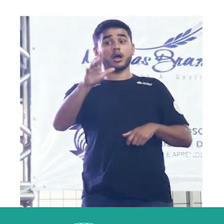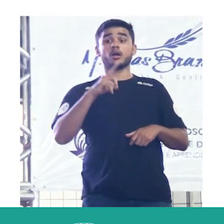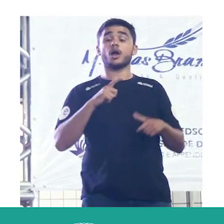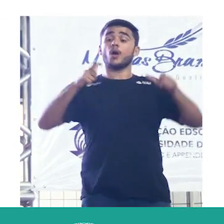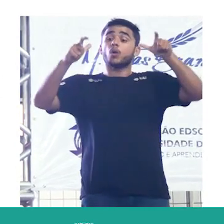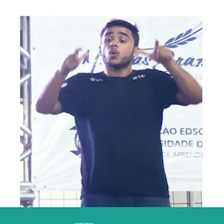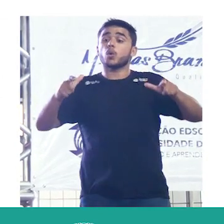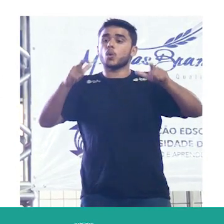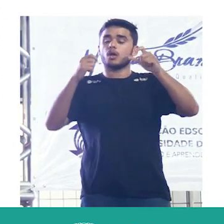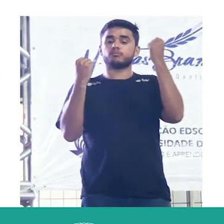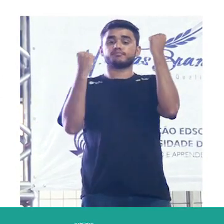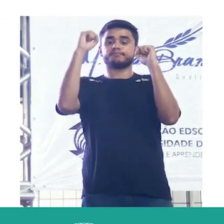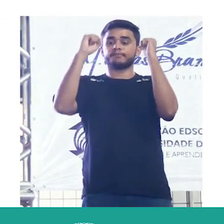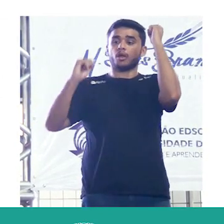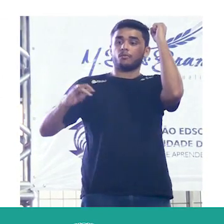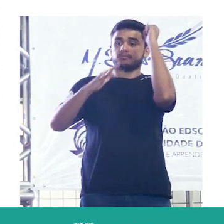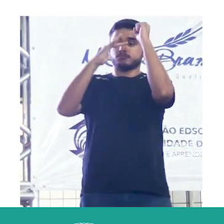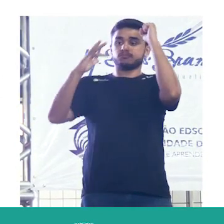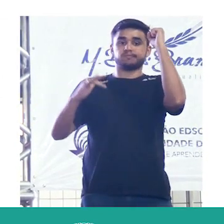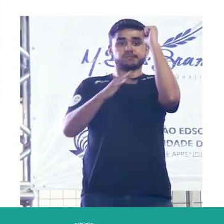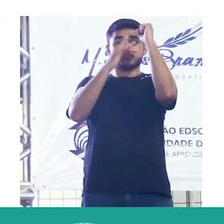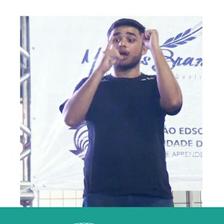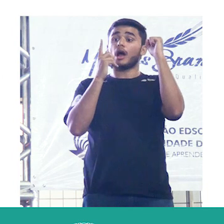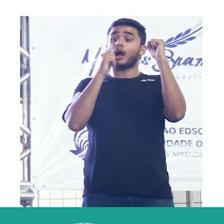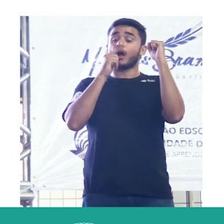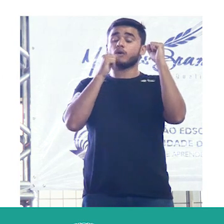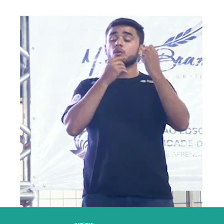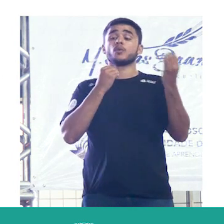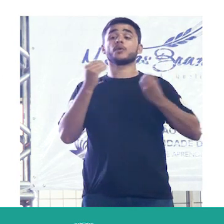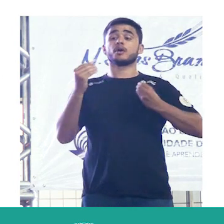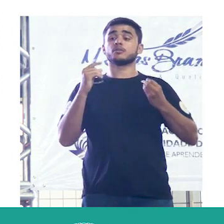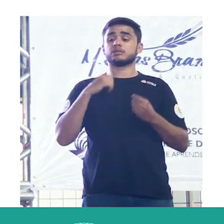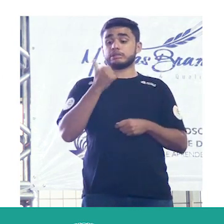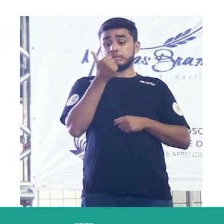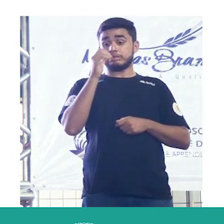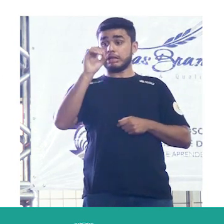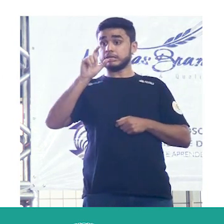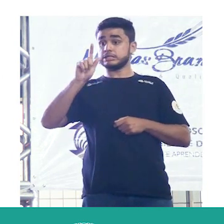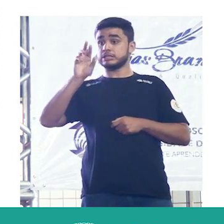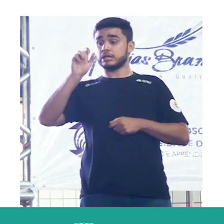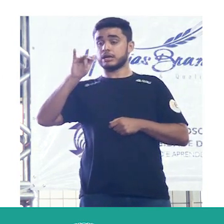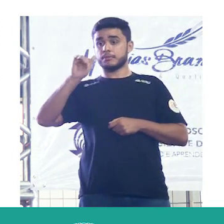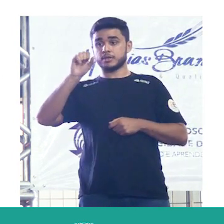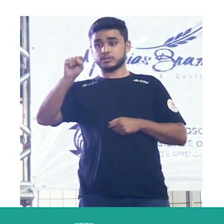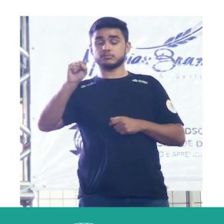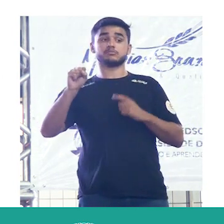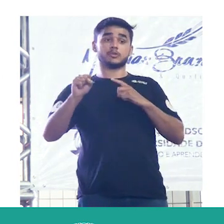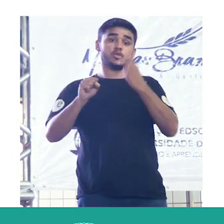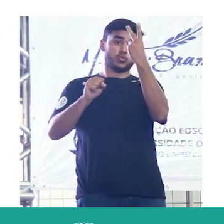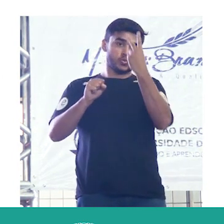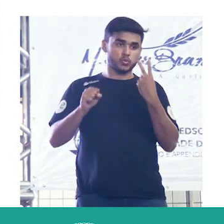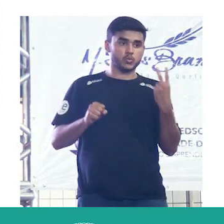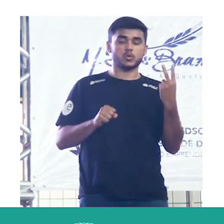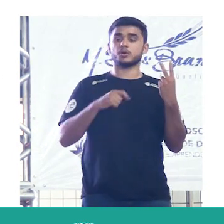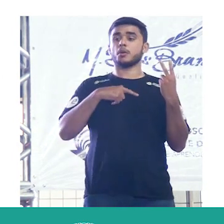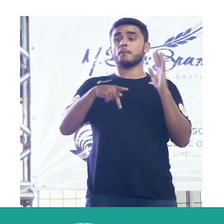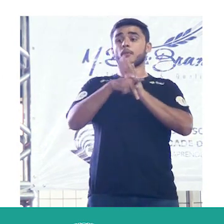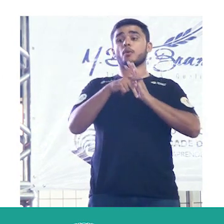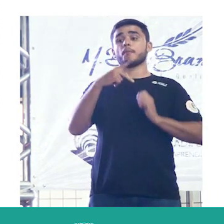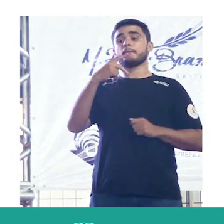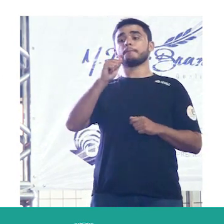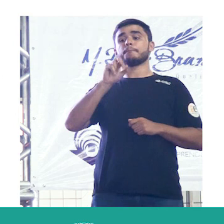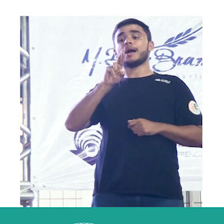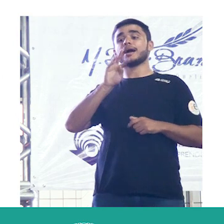de tratamento, cada 10 gramas de hidróxido de alumínio é capaz de carregar 2 gramas de partículas. Após